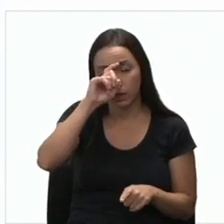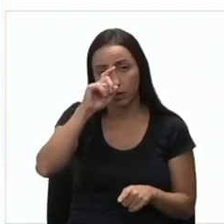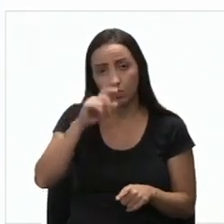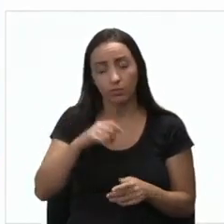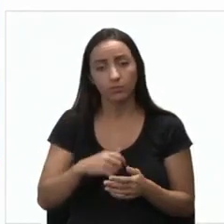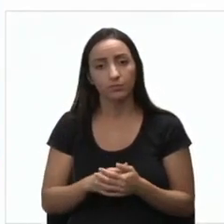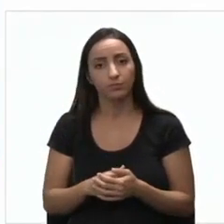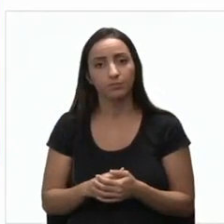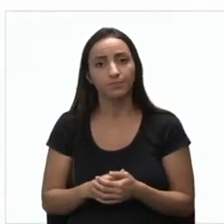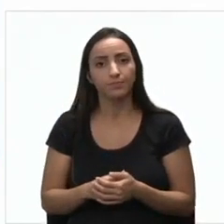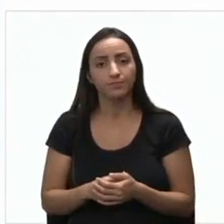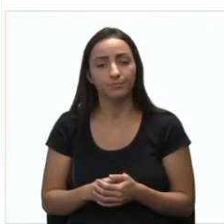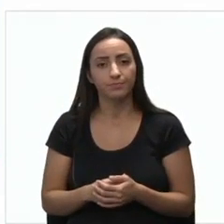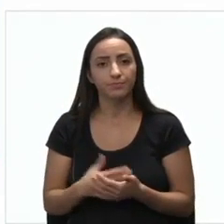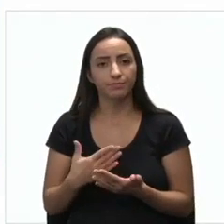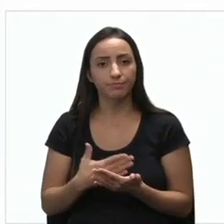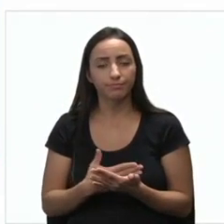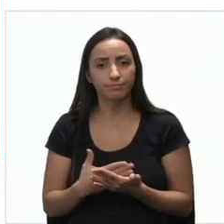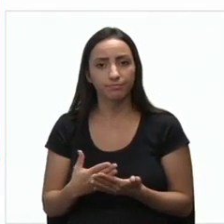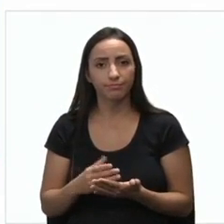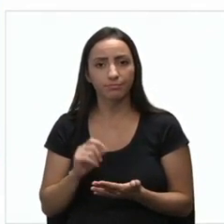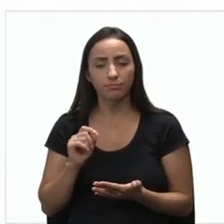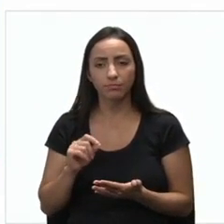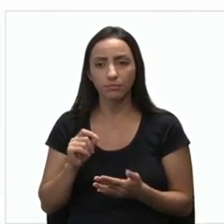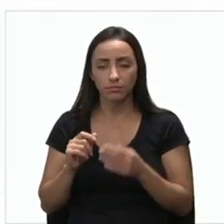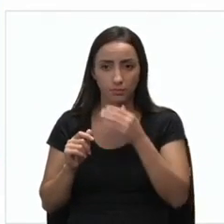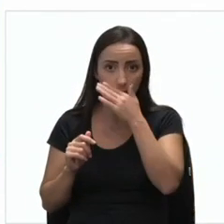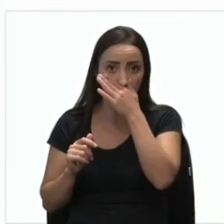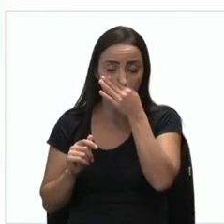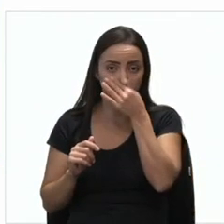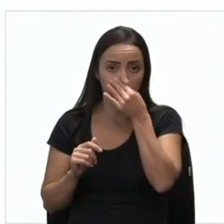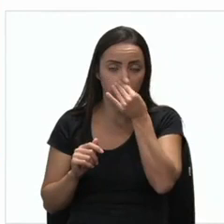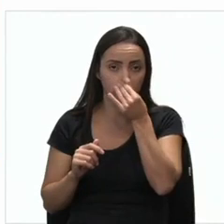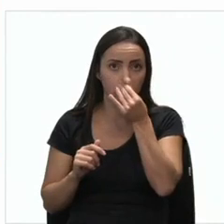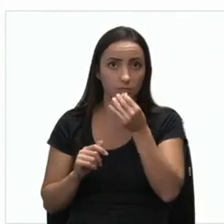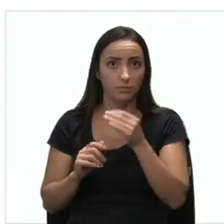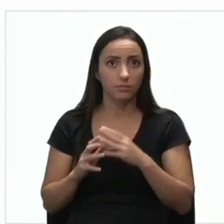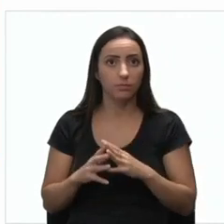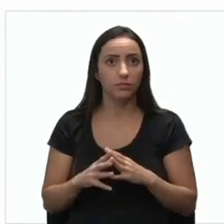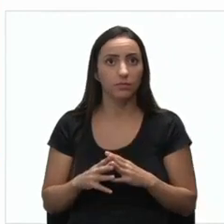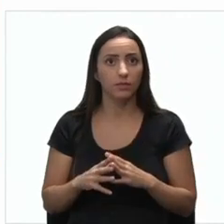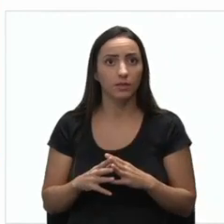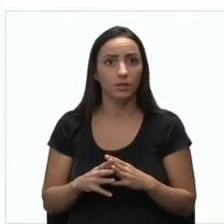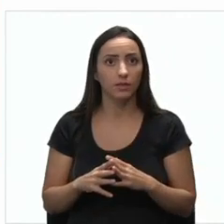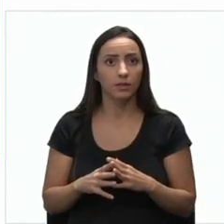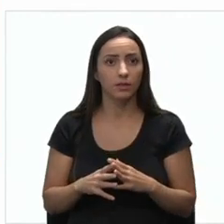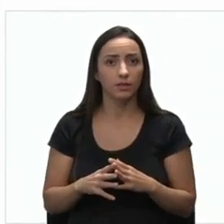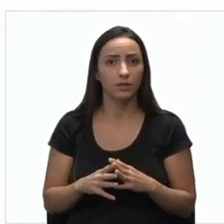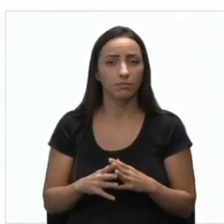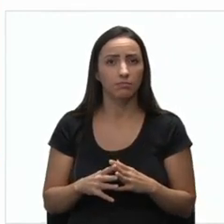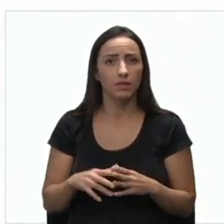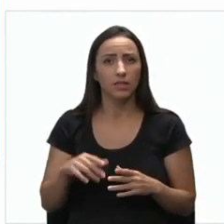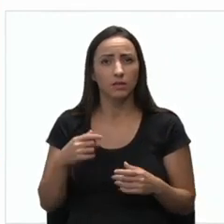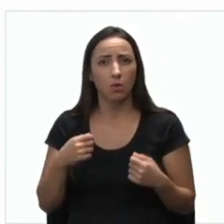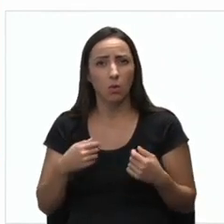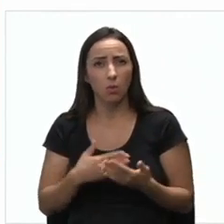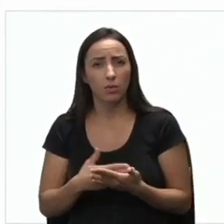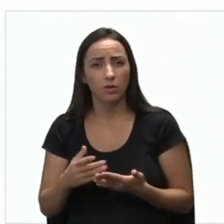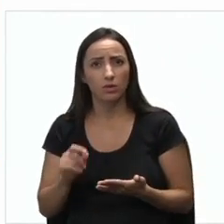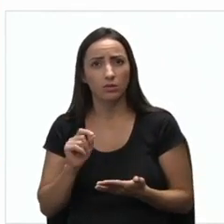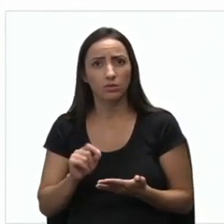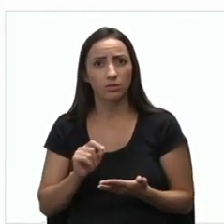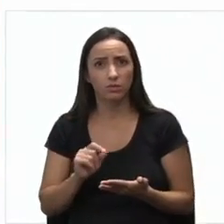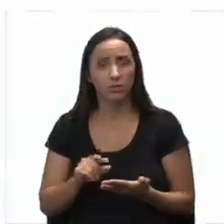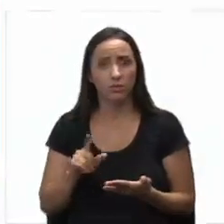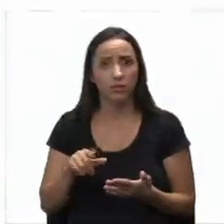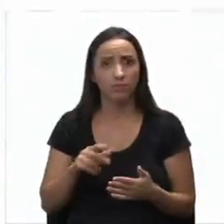remuneração variável. E uma das competências avaliadas é o quê? A iniciativa e a proatividade.